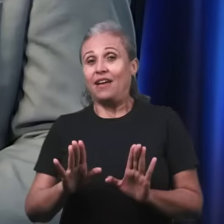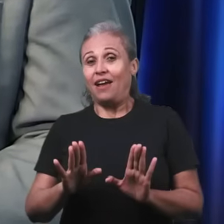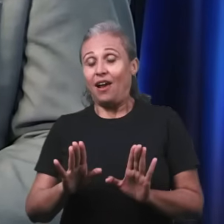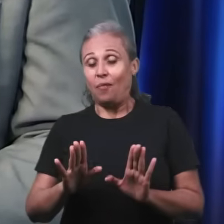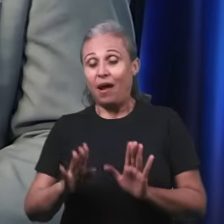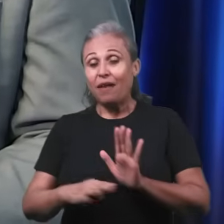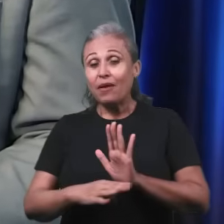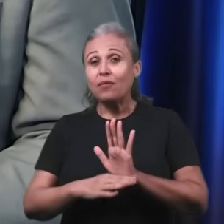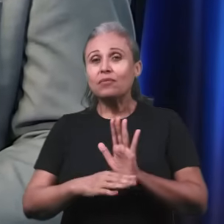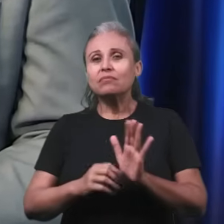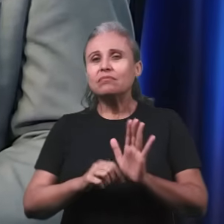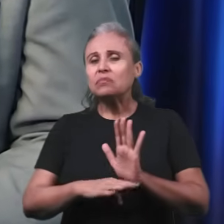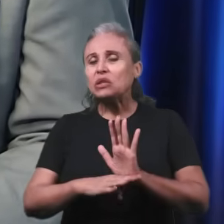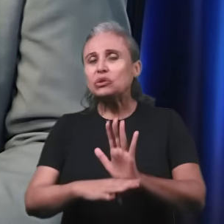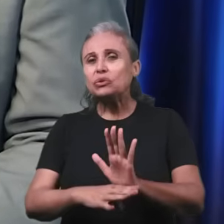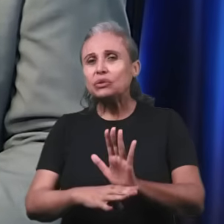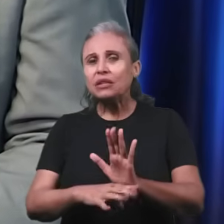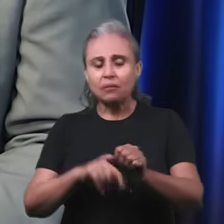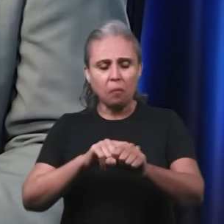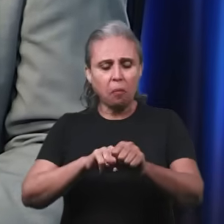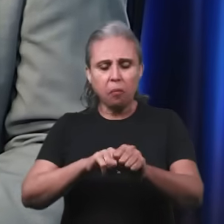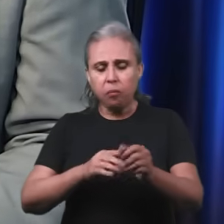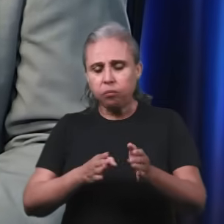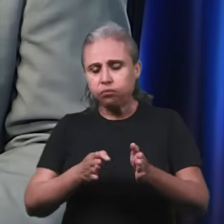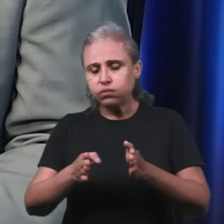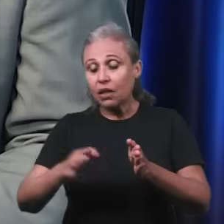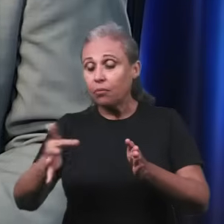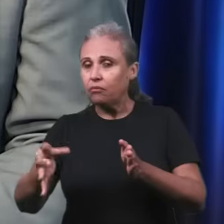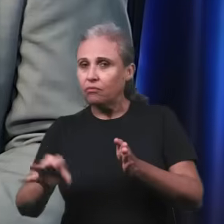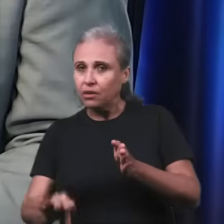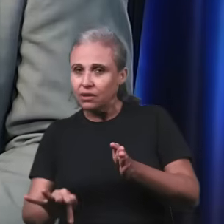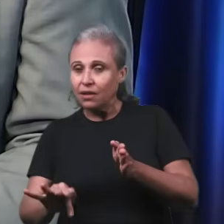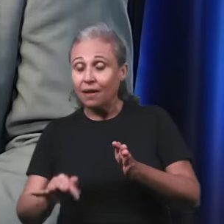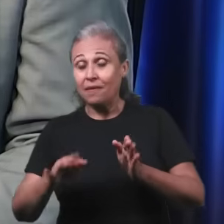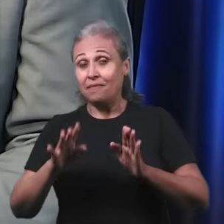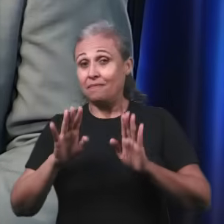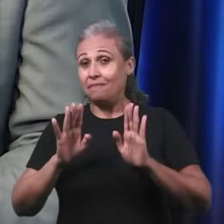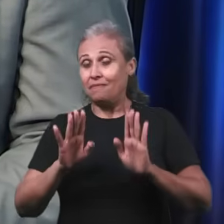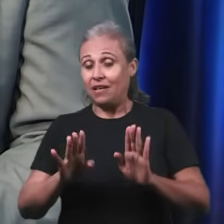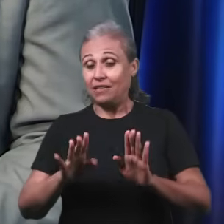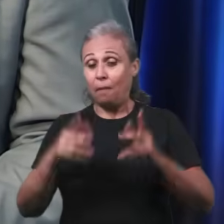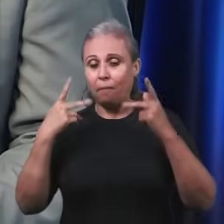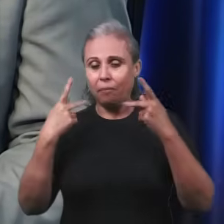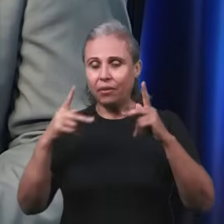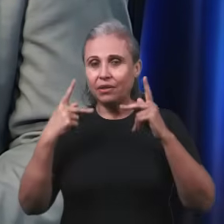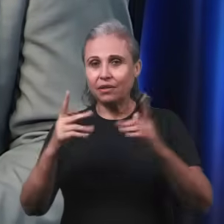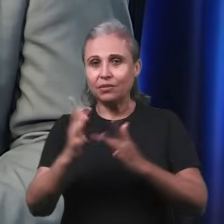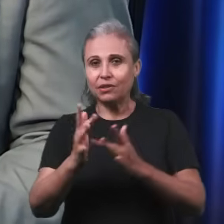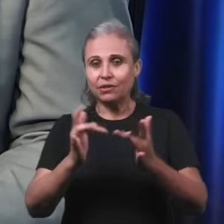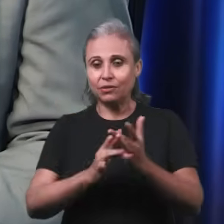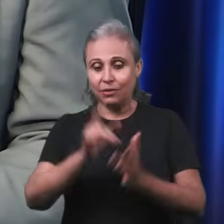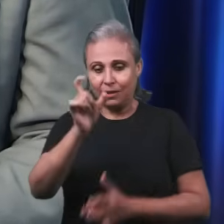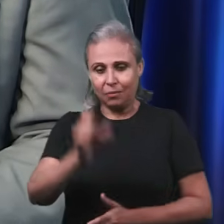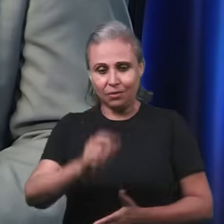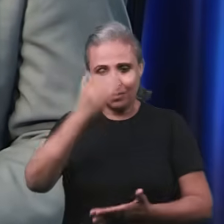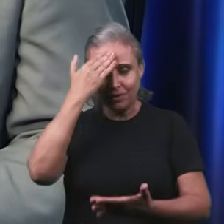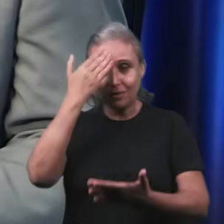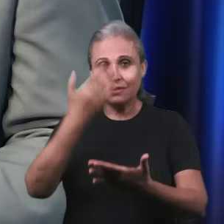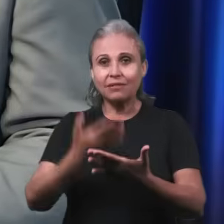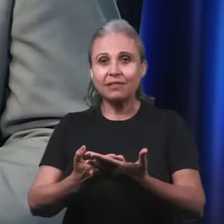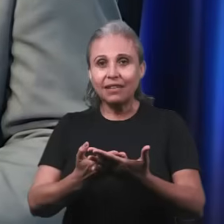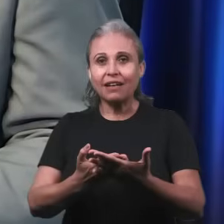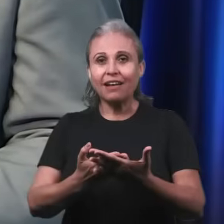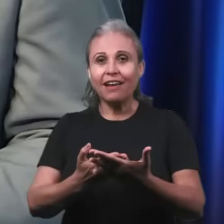Verdade. Mas quando nós falamos de Jesus para a pessoa e ele crê, então é para a